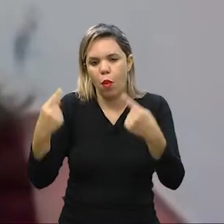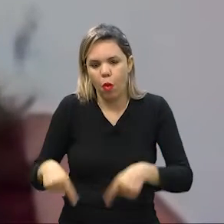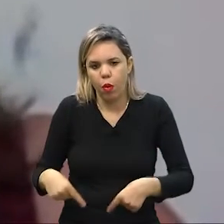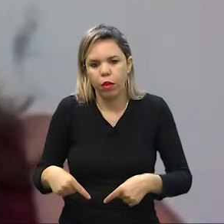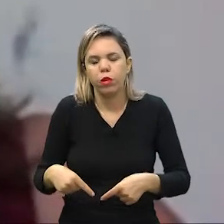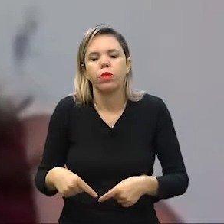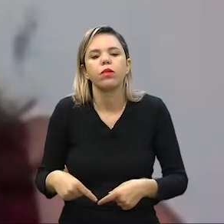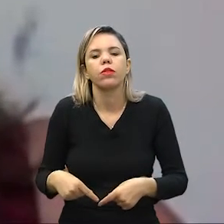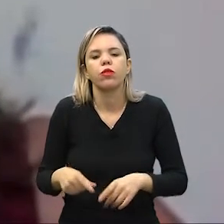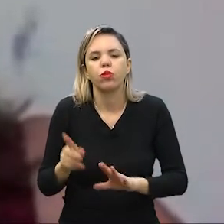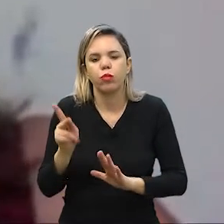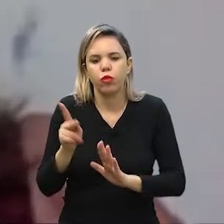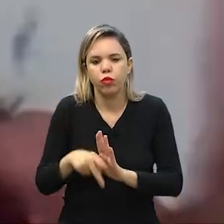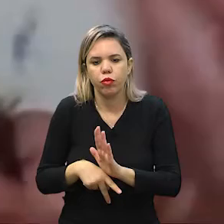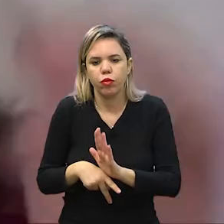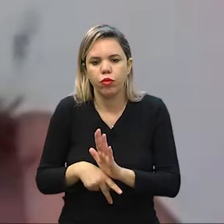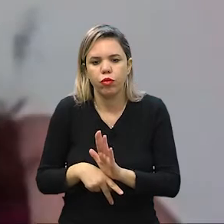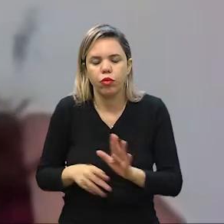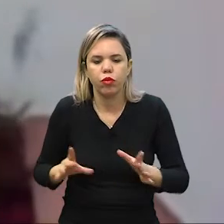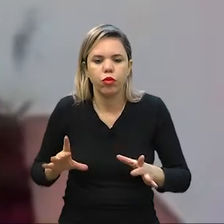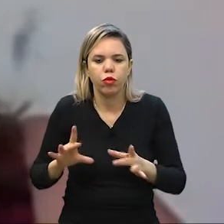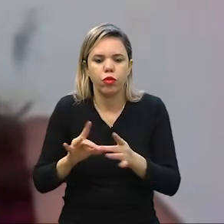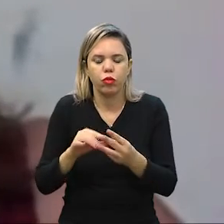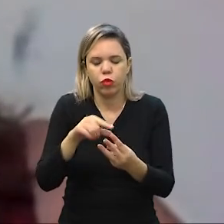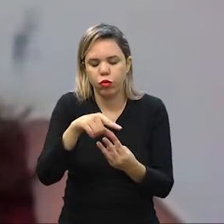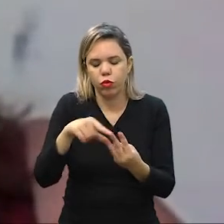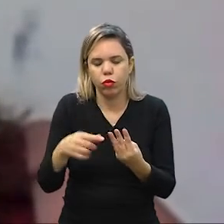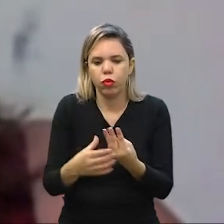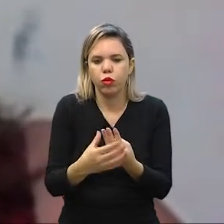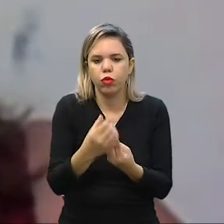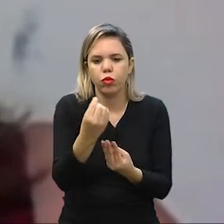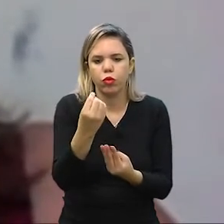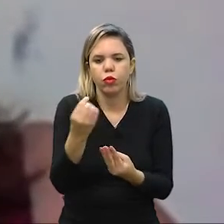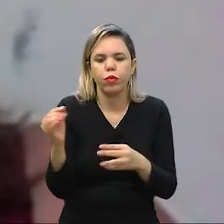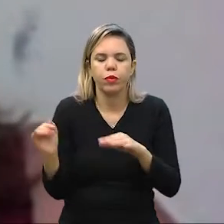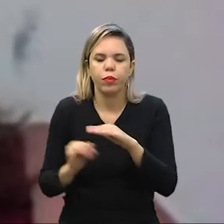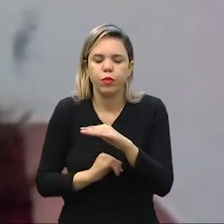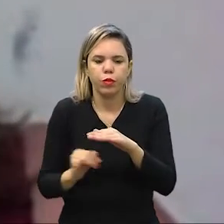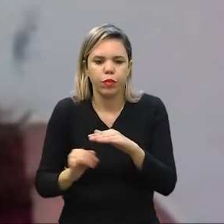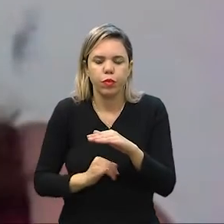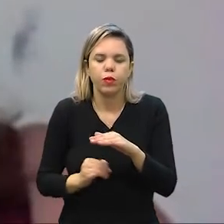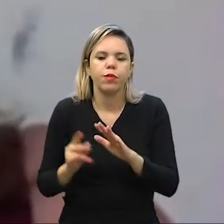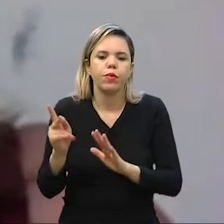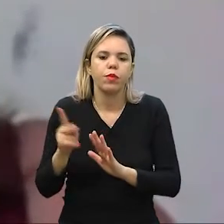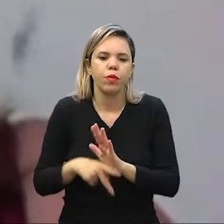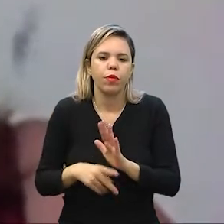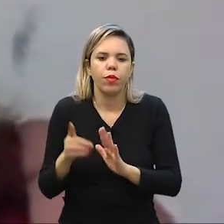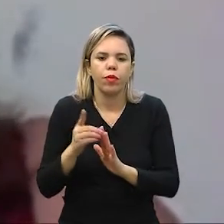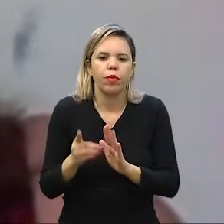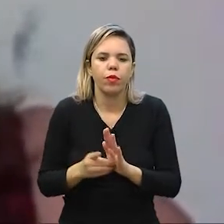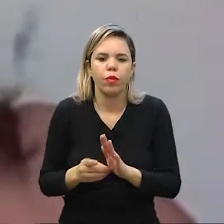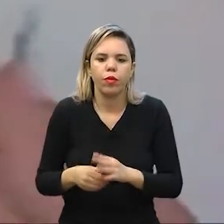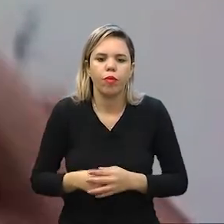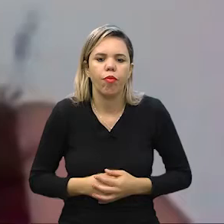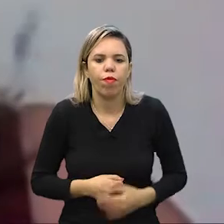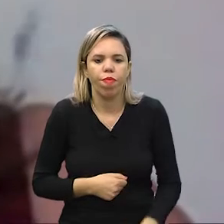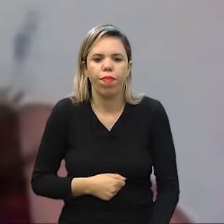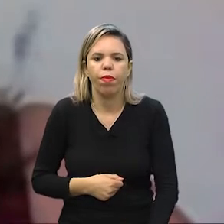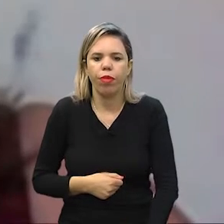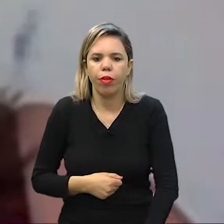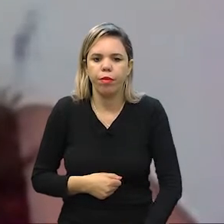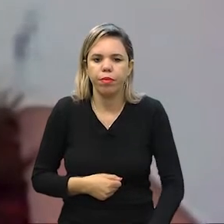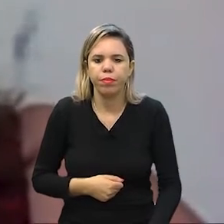contra o projeto que une essas três instituições, né? O projeto decreto,